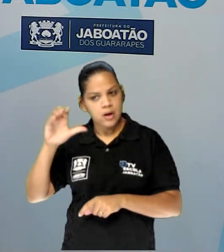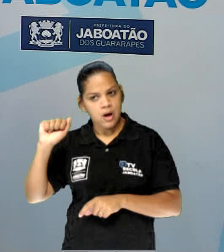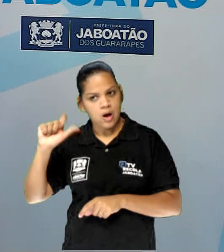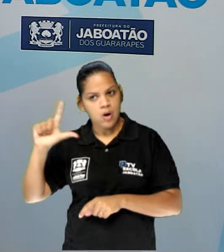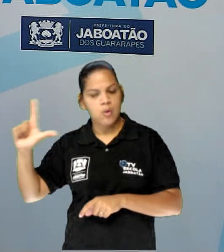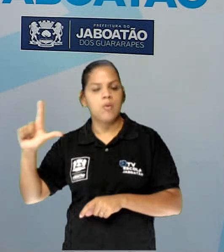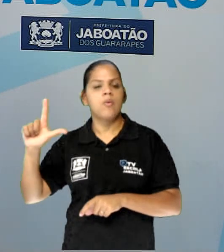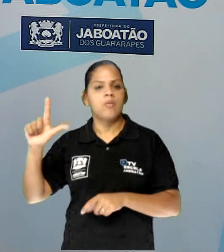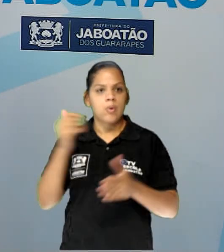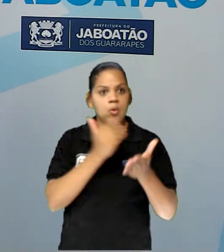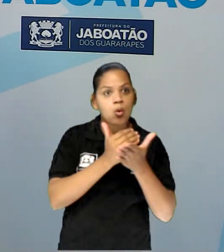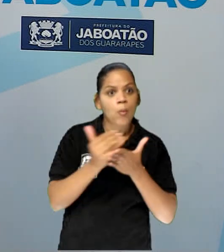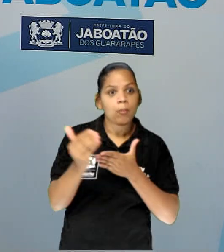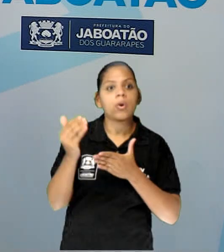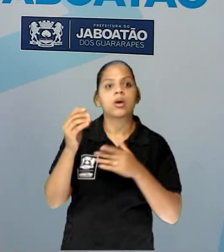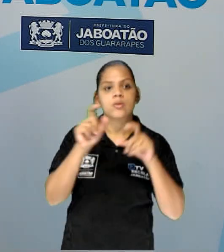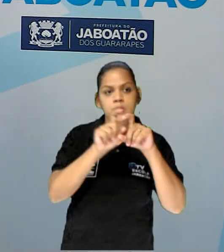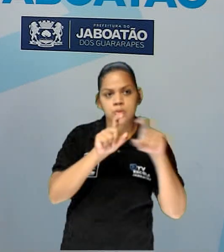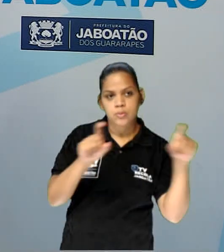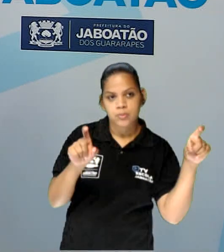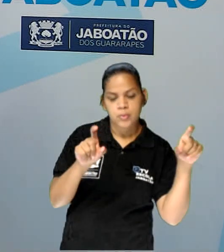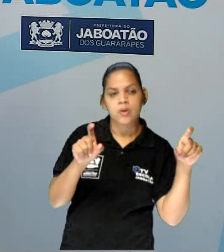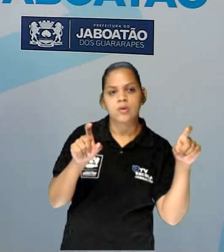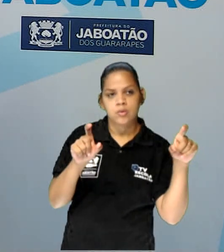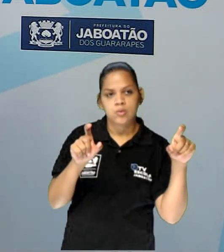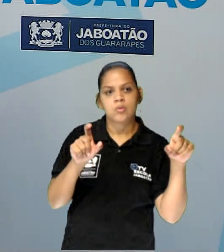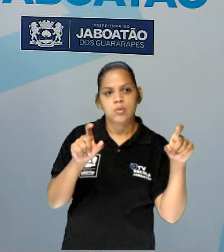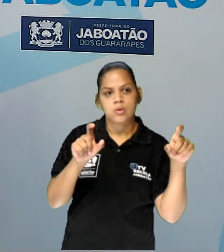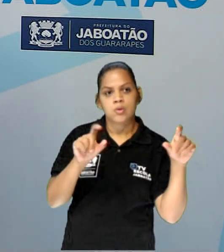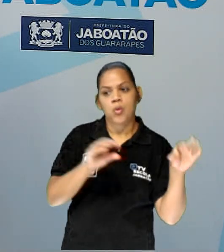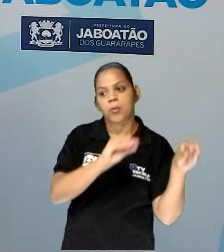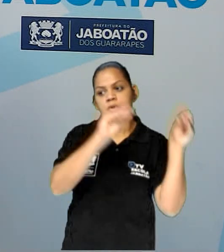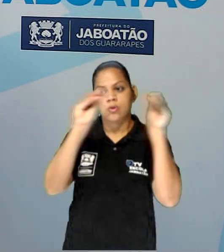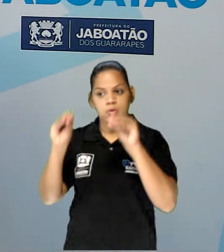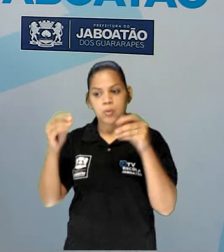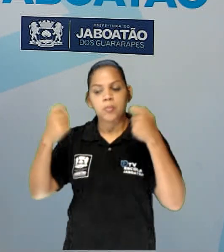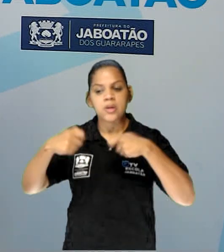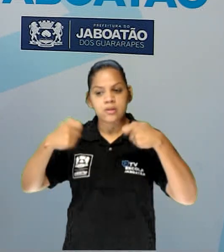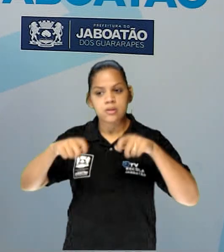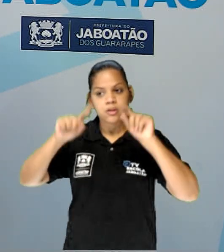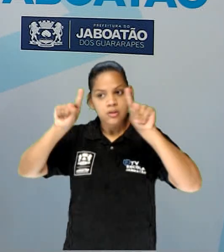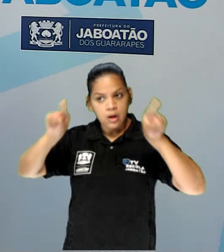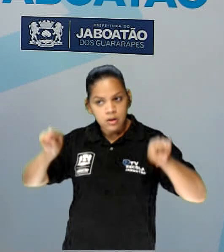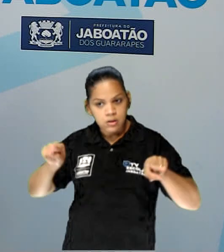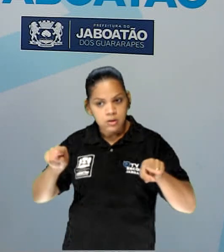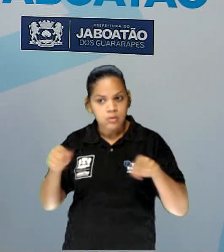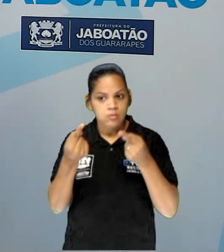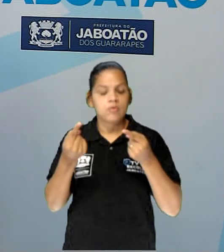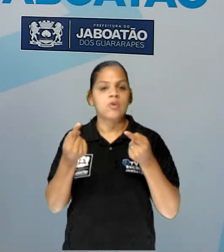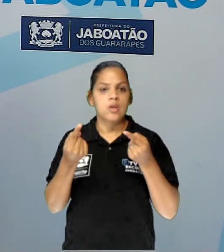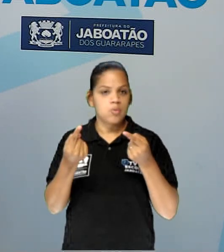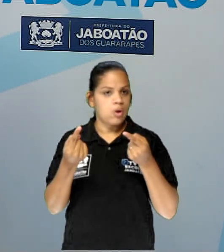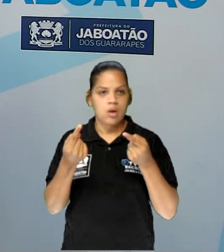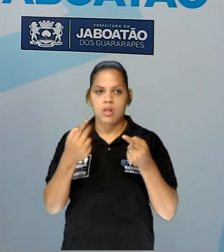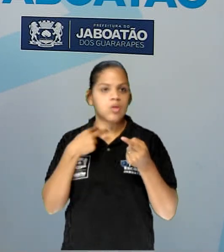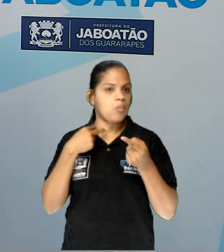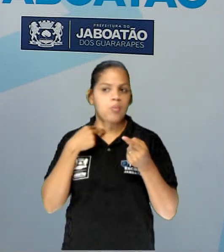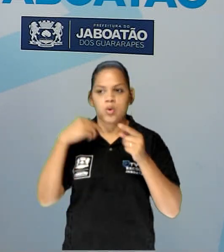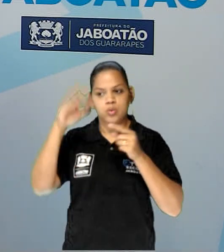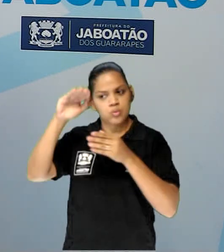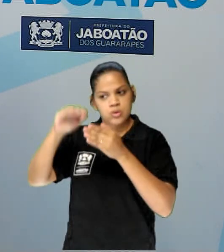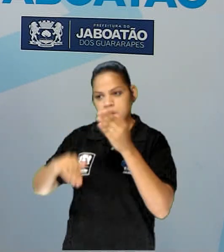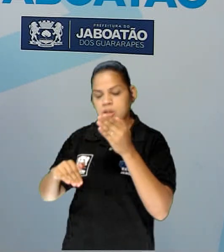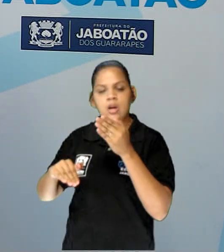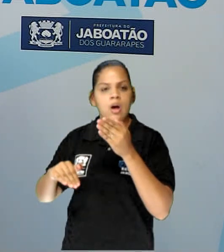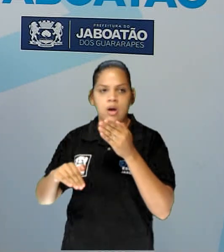Dessa forma, por estar deslocada, ela tem que ficar isolada por vírgulas. Eu não posso retirar essa vírgula daí, ok? Por